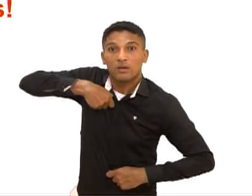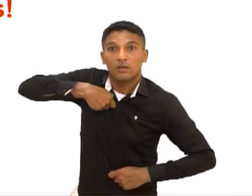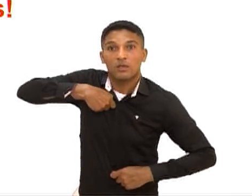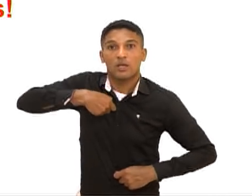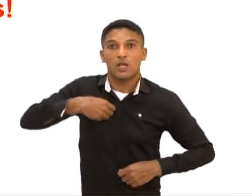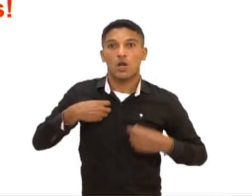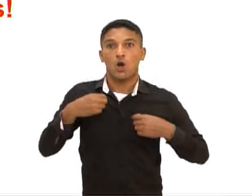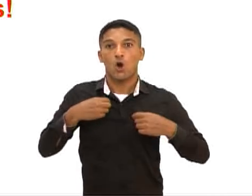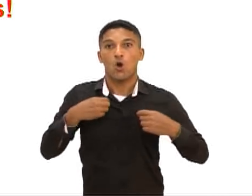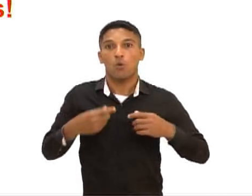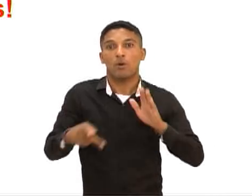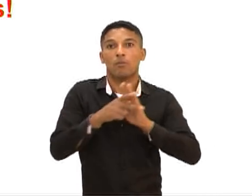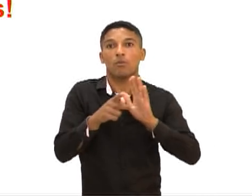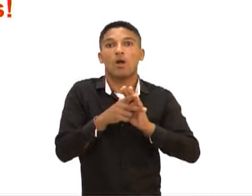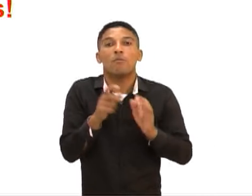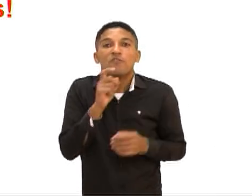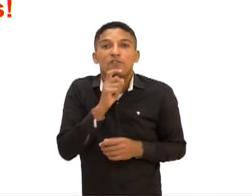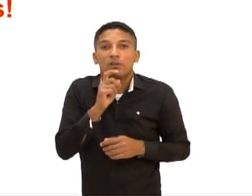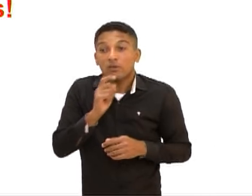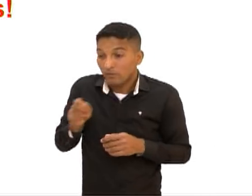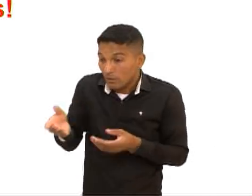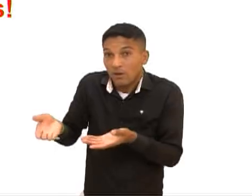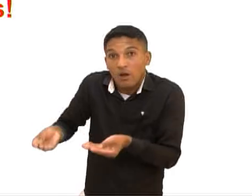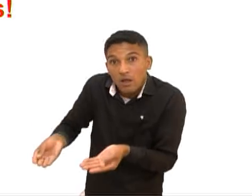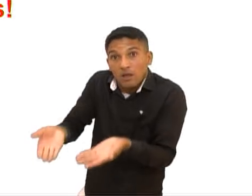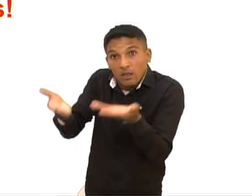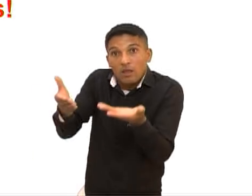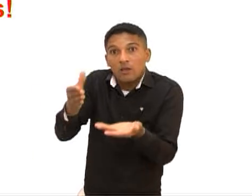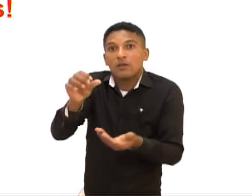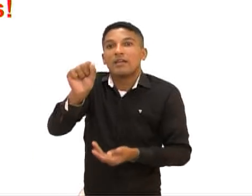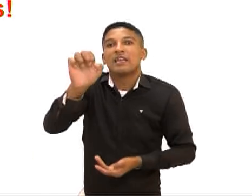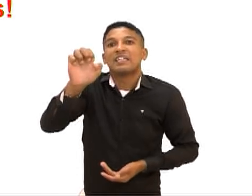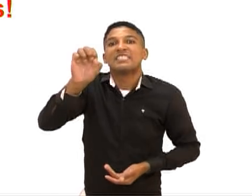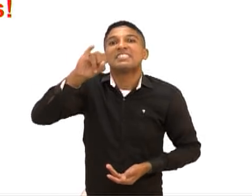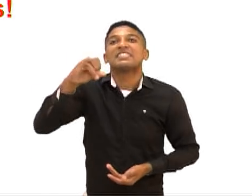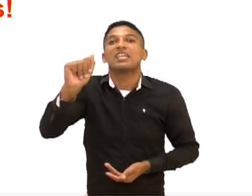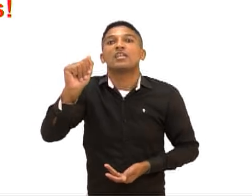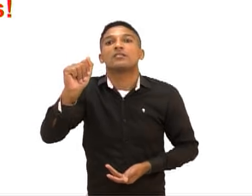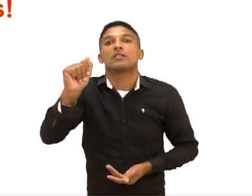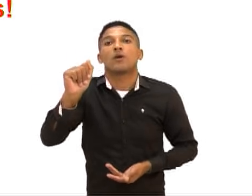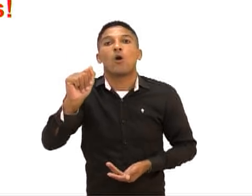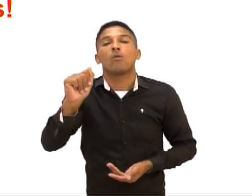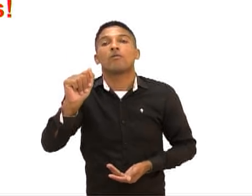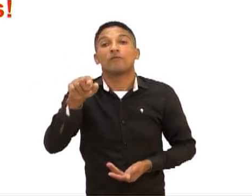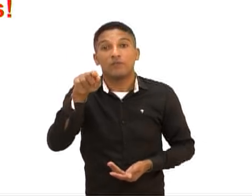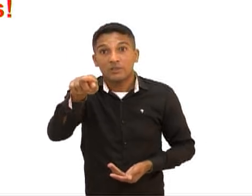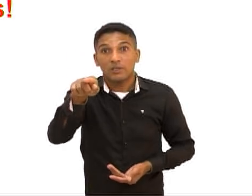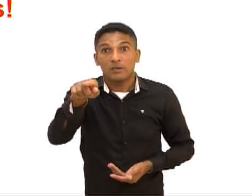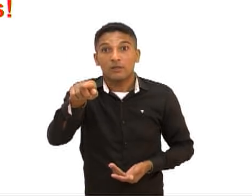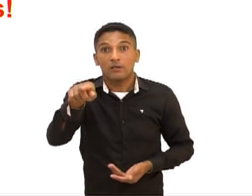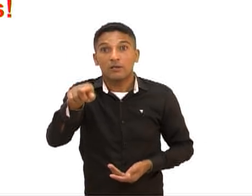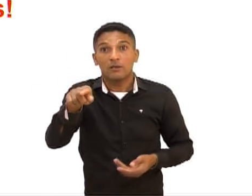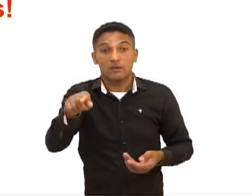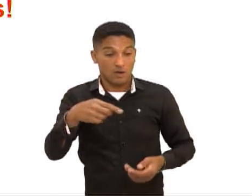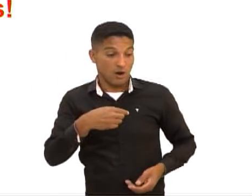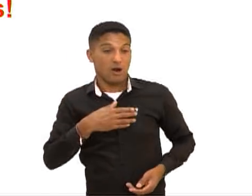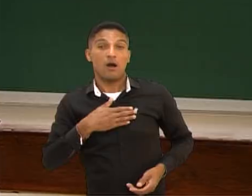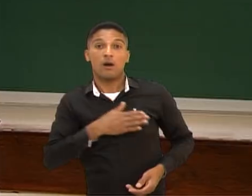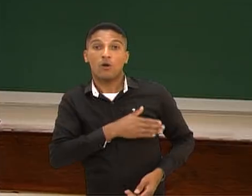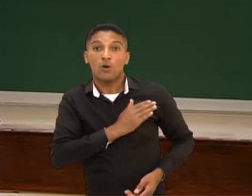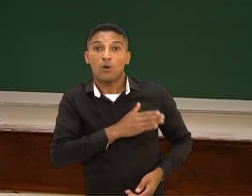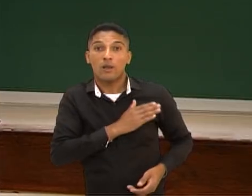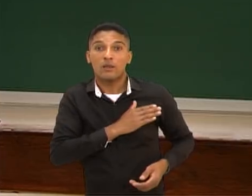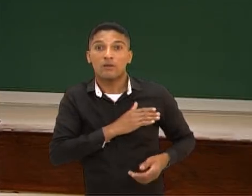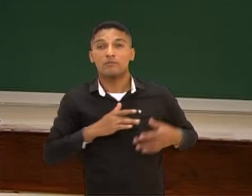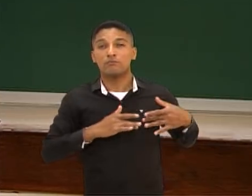de frio para quem não... doe roupas de frio que você não usa mais. Vocês podem ter elaborado quaisquer outras frases